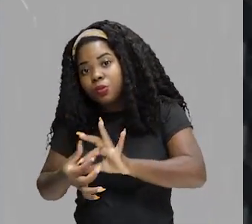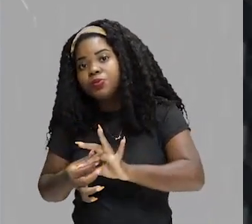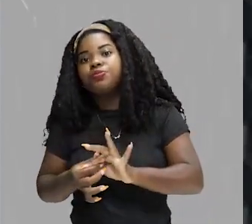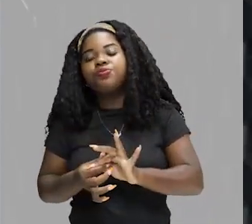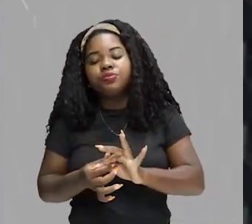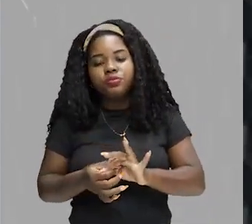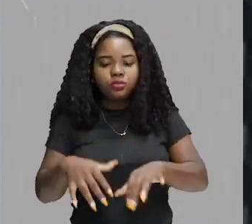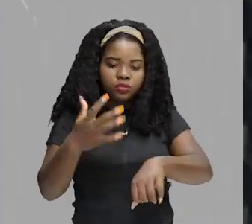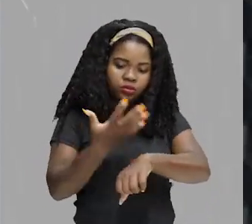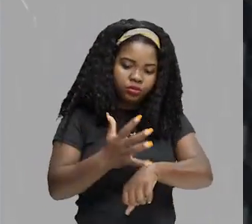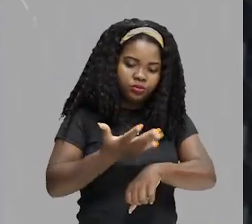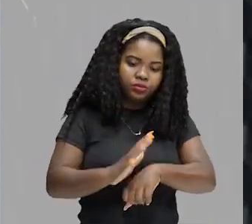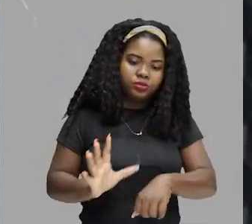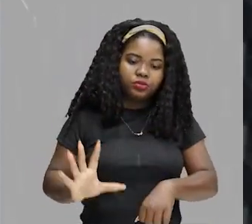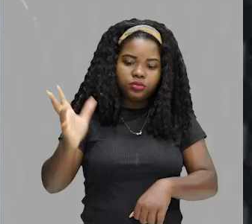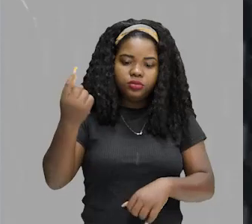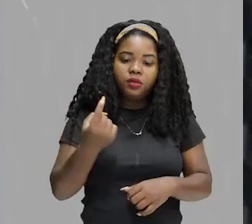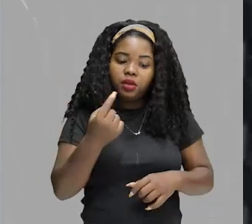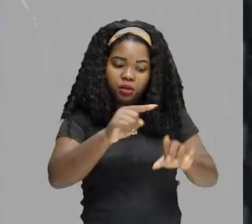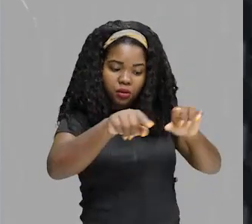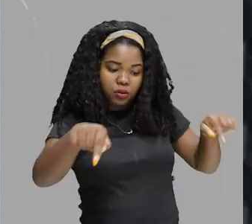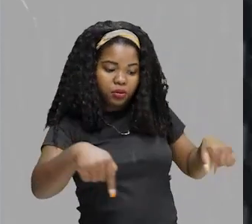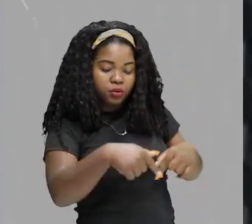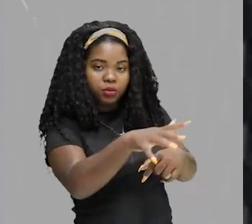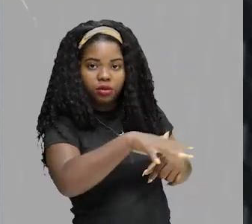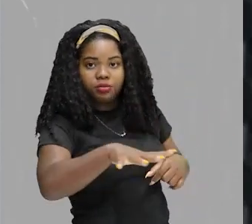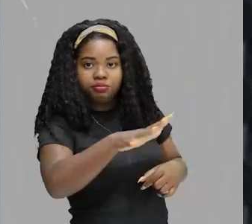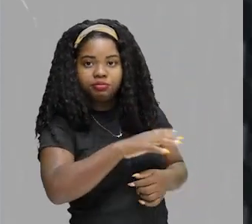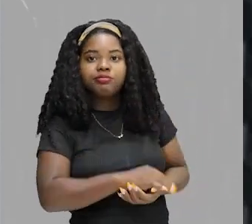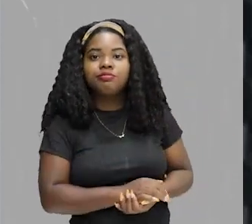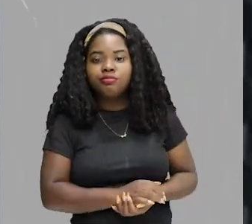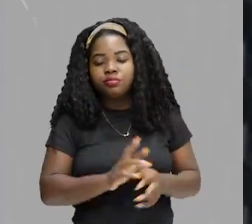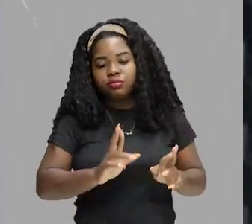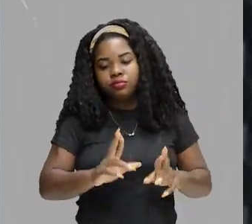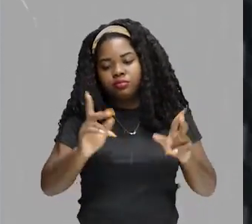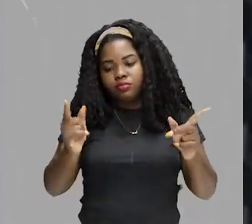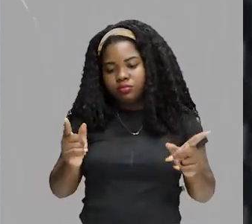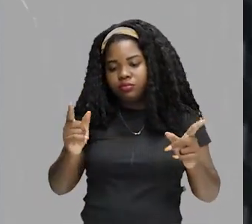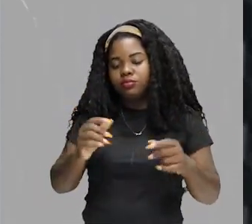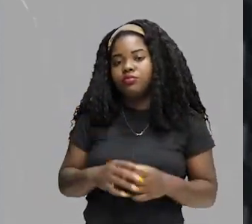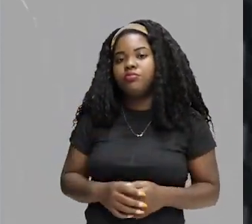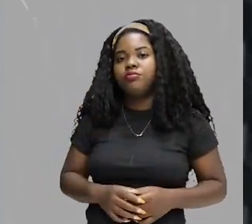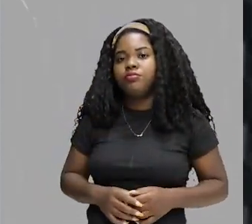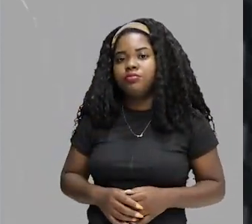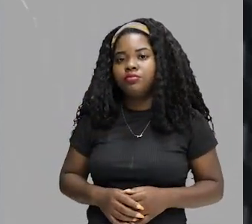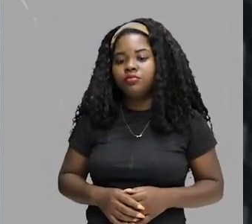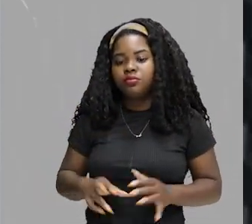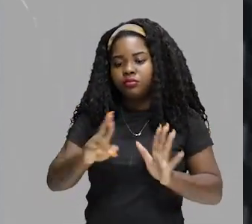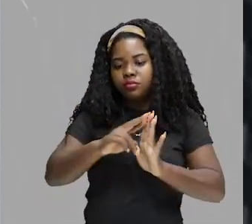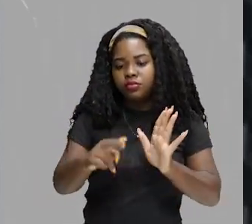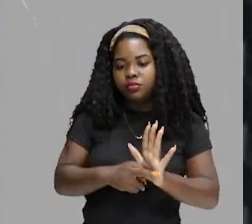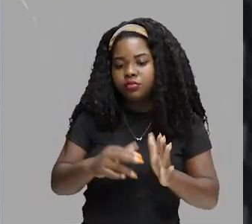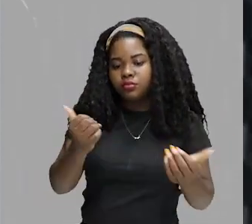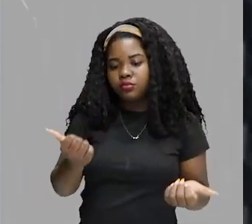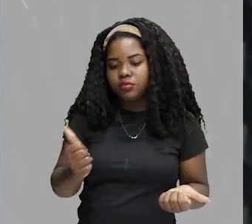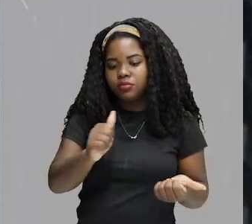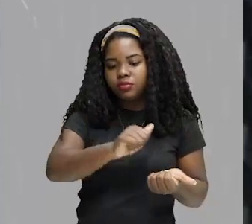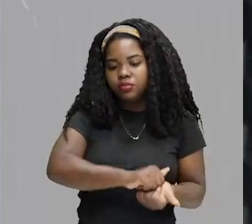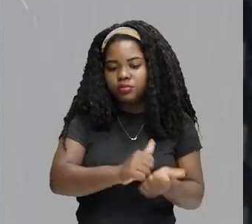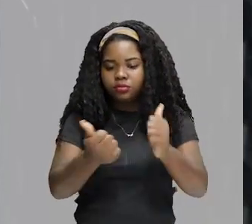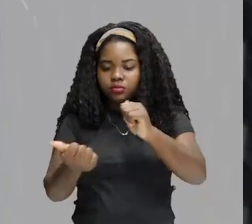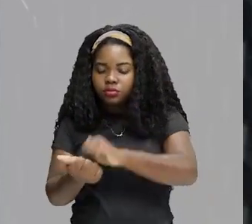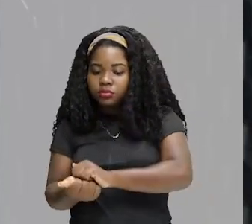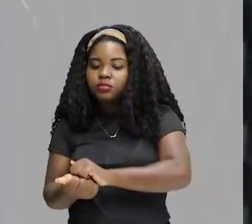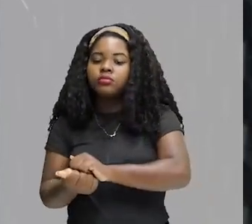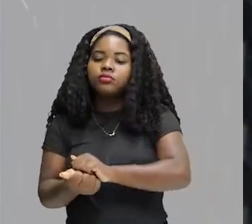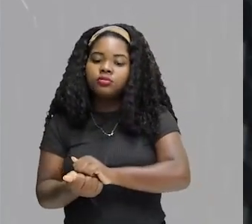uma prática que acontece no aro só. É um pouco diferentezinho do street, que as regras elas vão sendo adaptadas. Sai um pouco